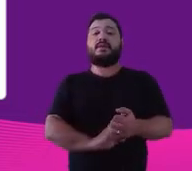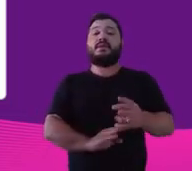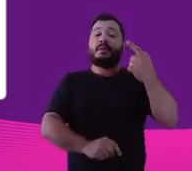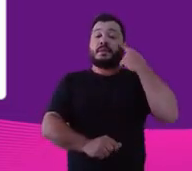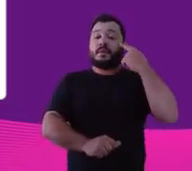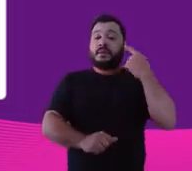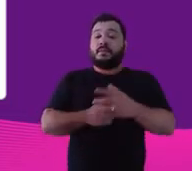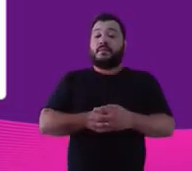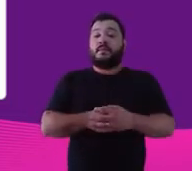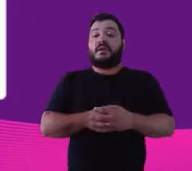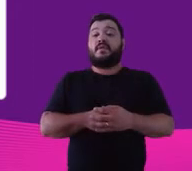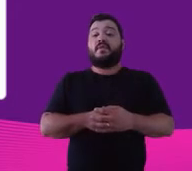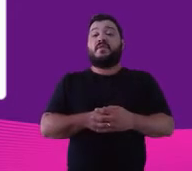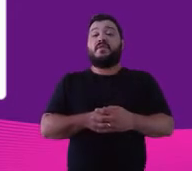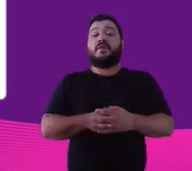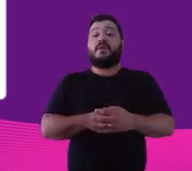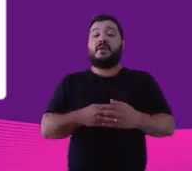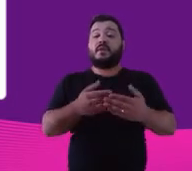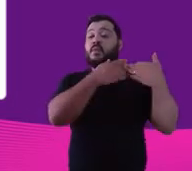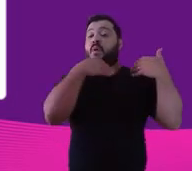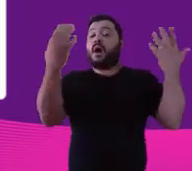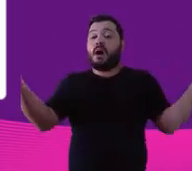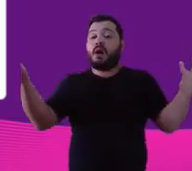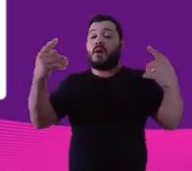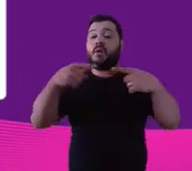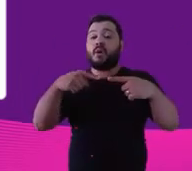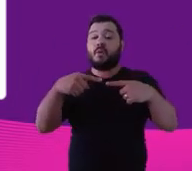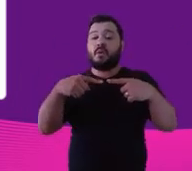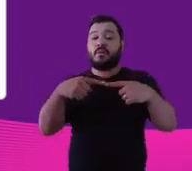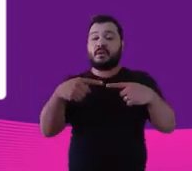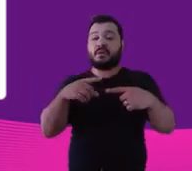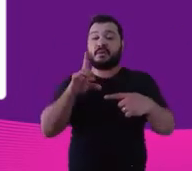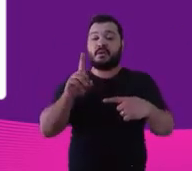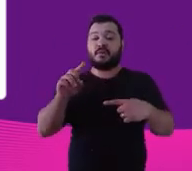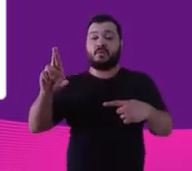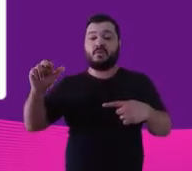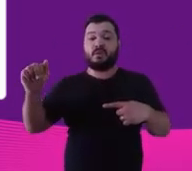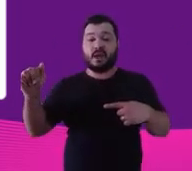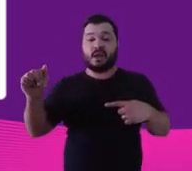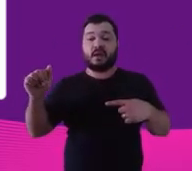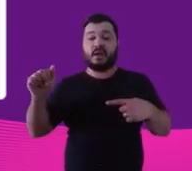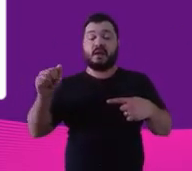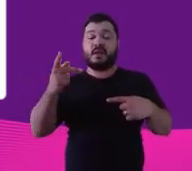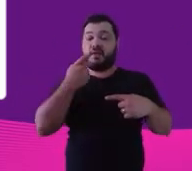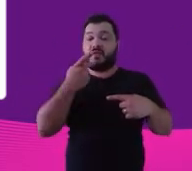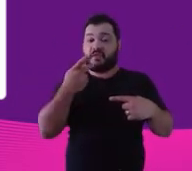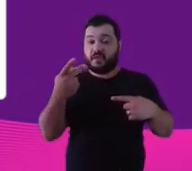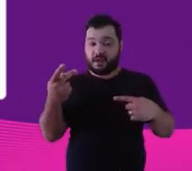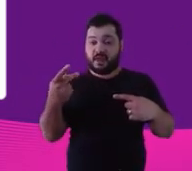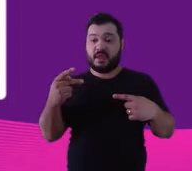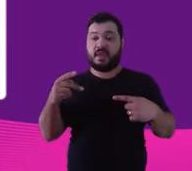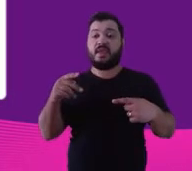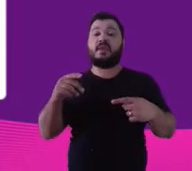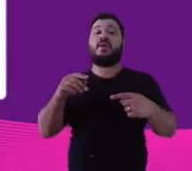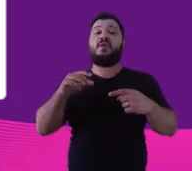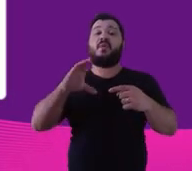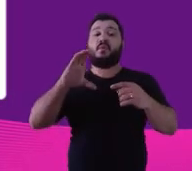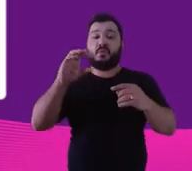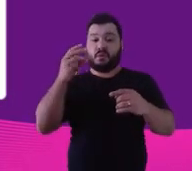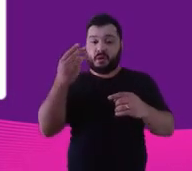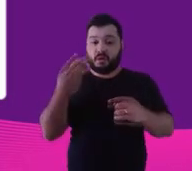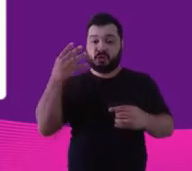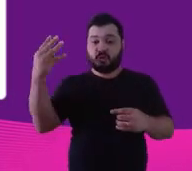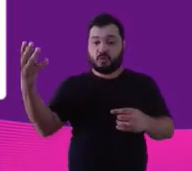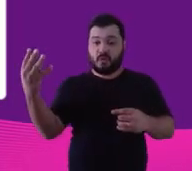ter um papel dessa combinação cuidar da carreira como eu faço Y el Estrada então de